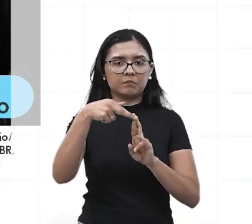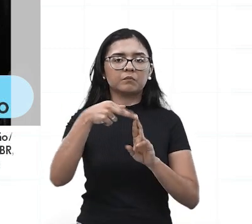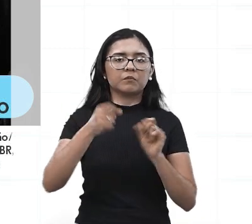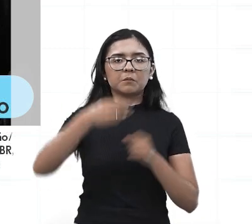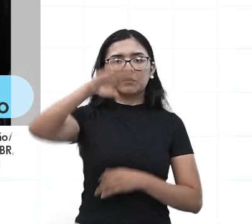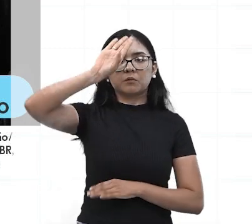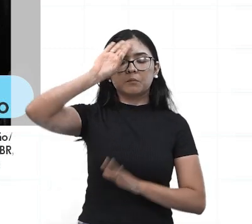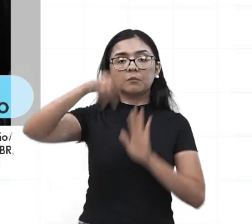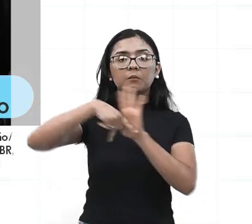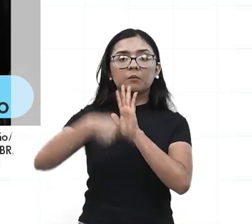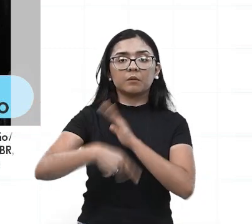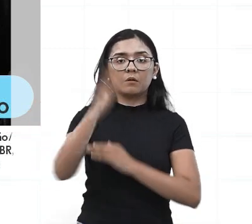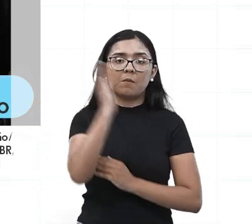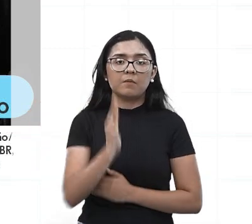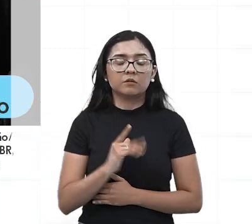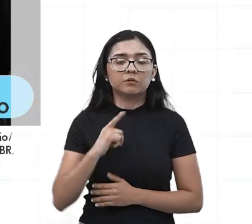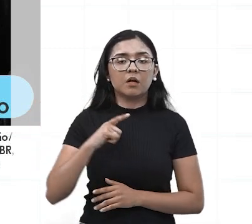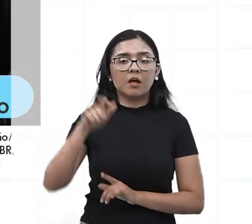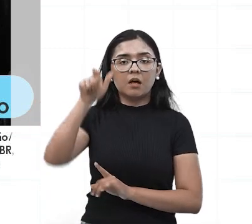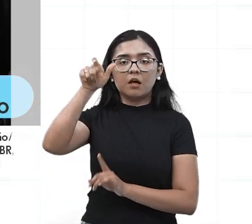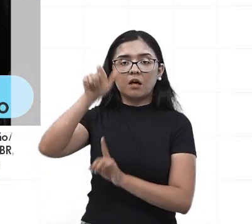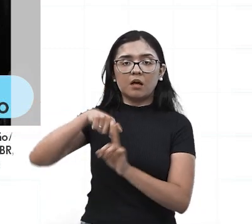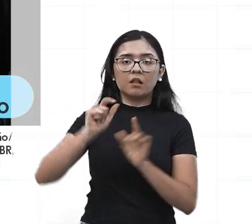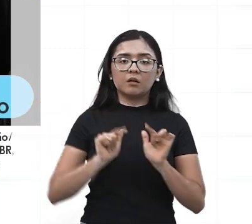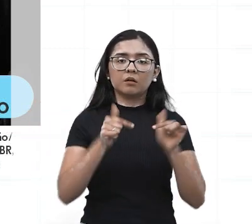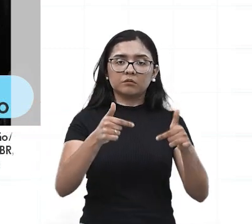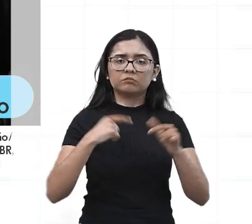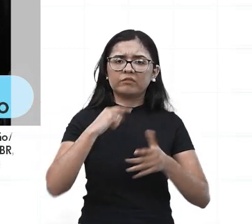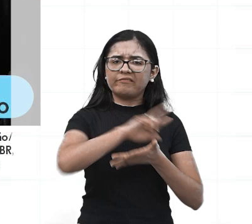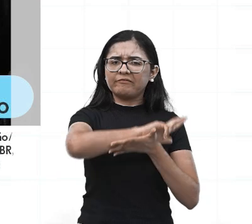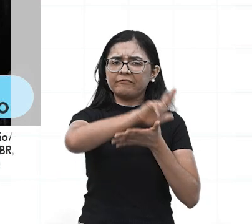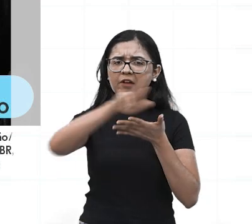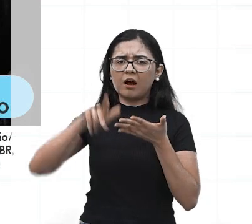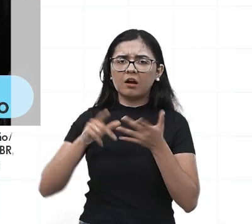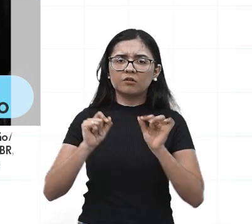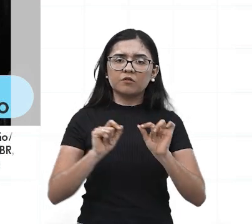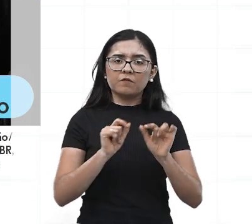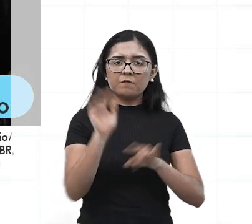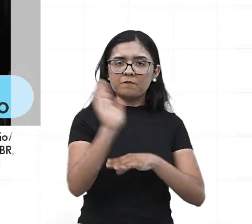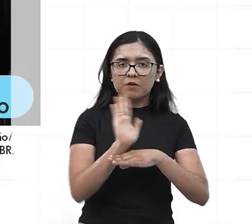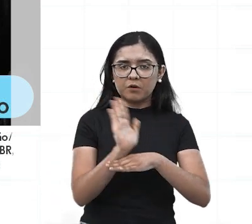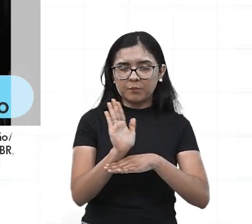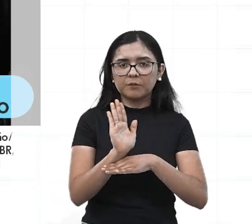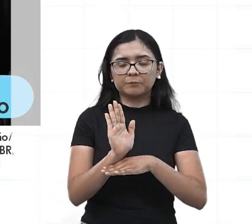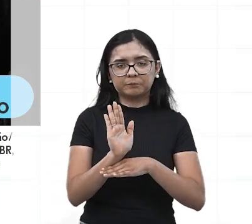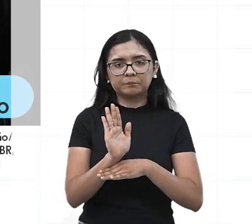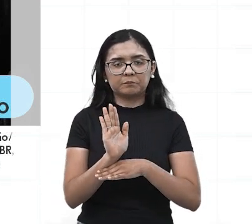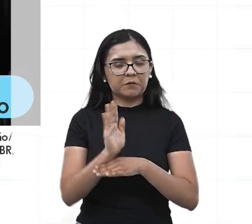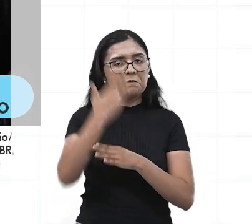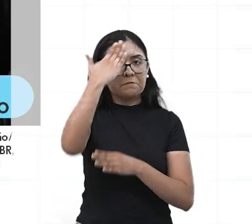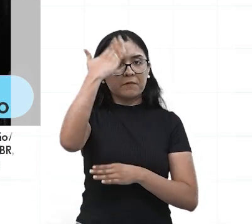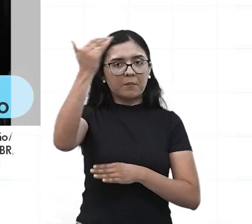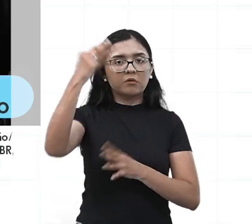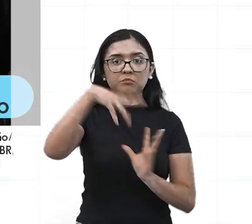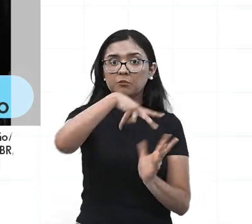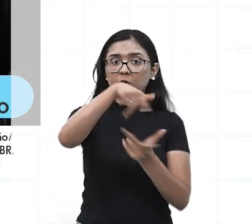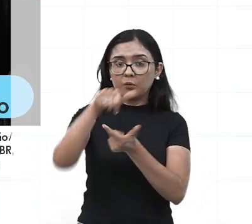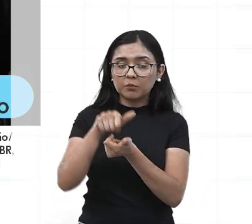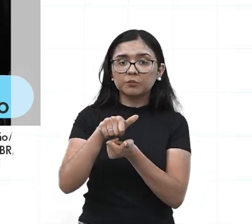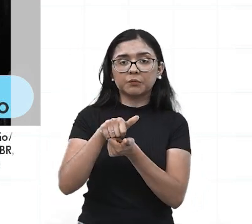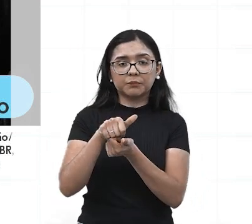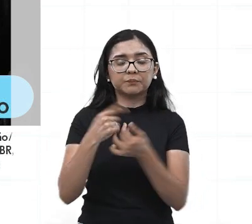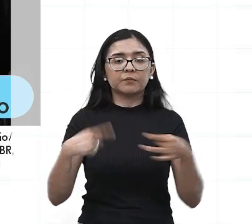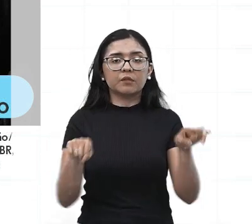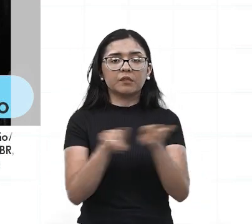brasileira. Ela atuou em diversos filmes reconhecidos mundialmente.